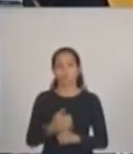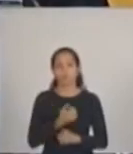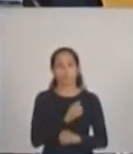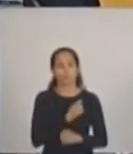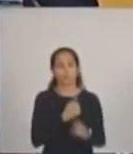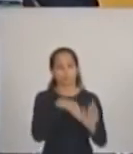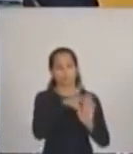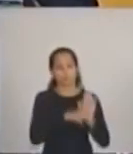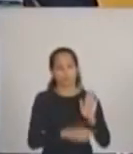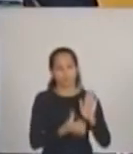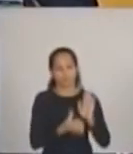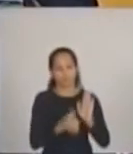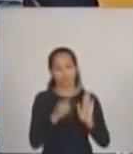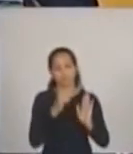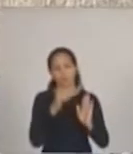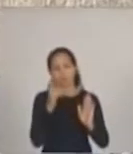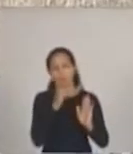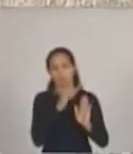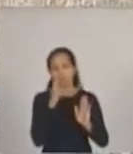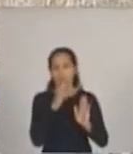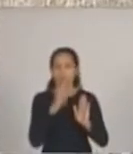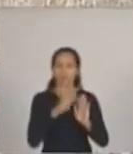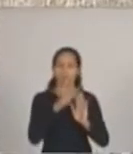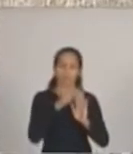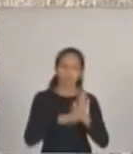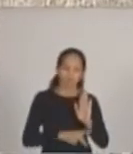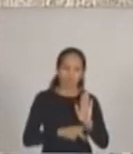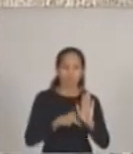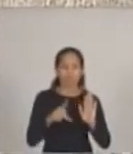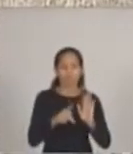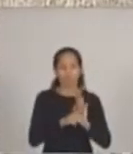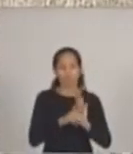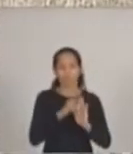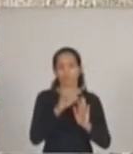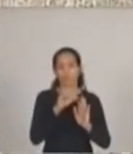Discussão única em regime de urgência ao projeto de decreto legislativo